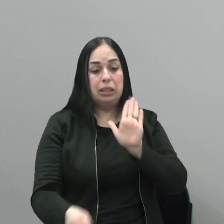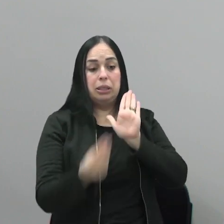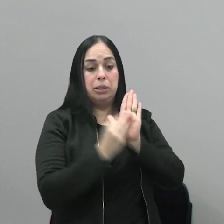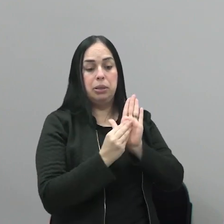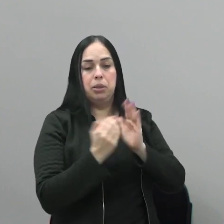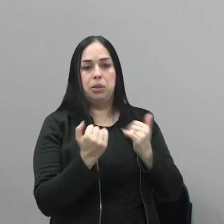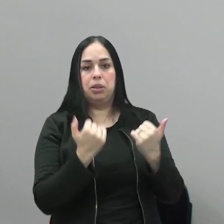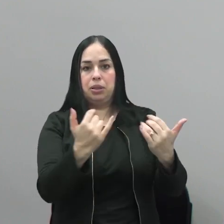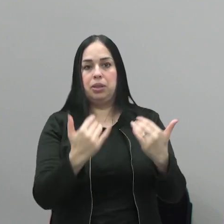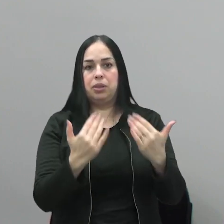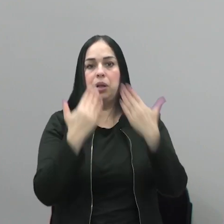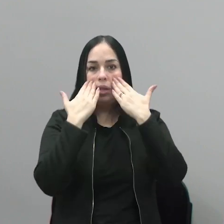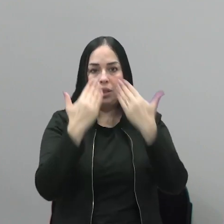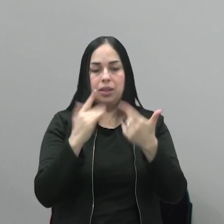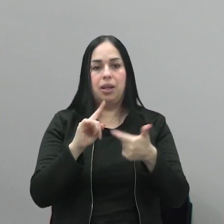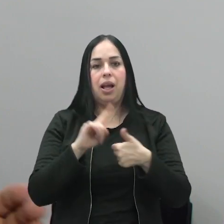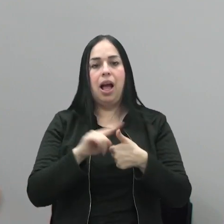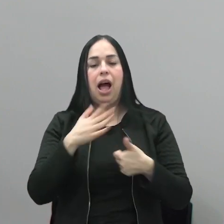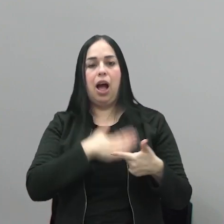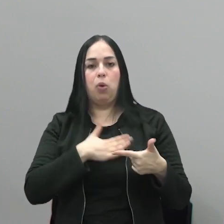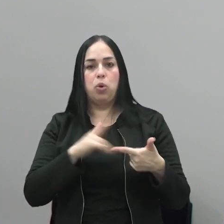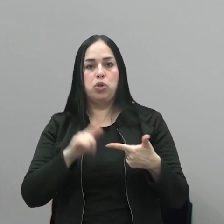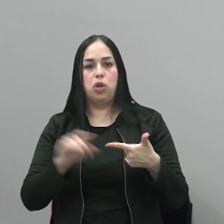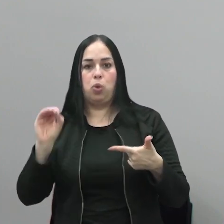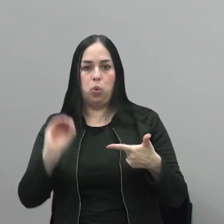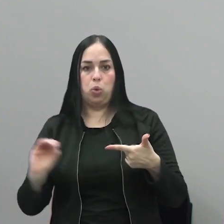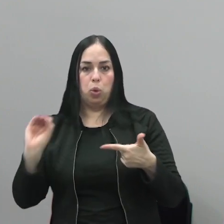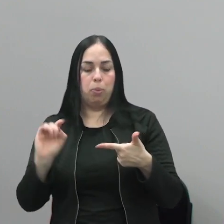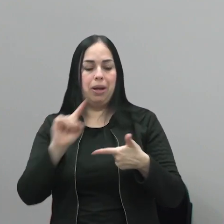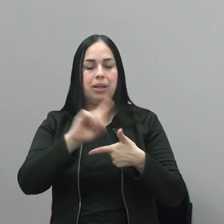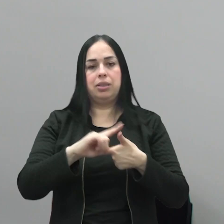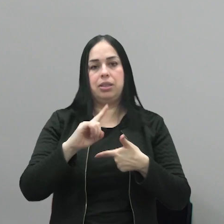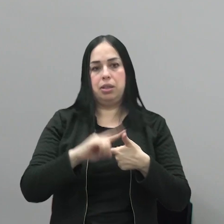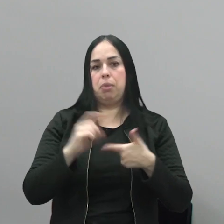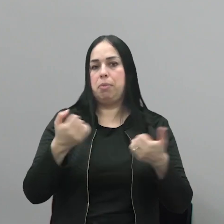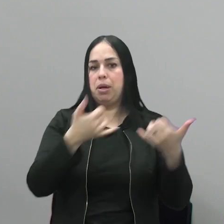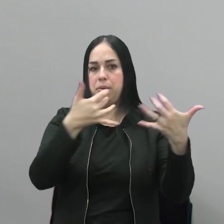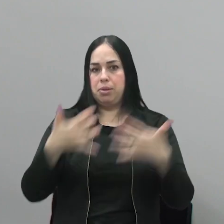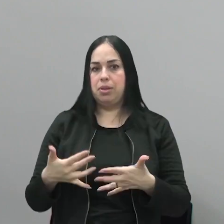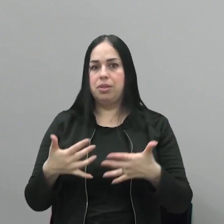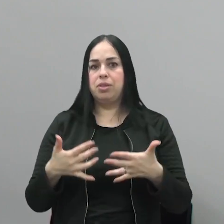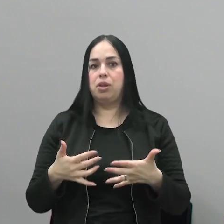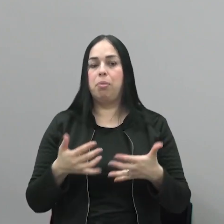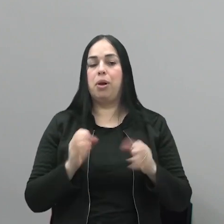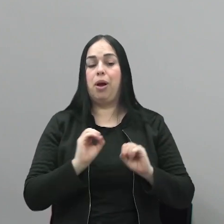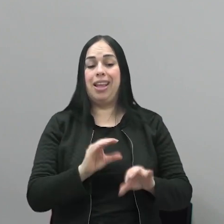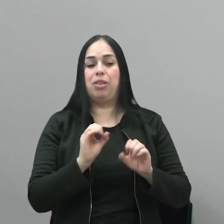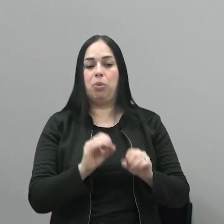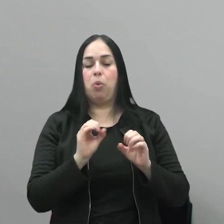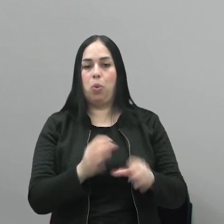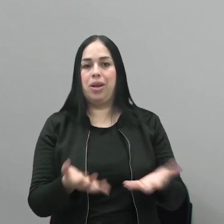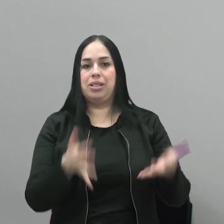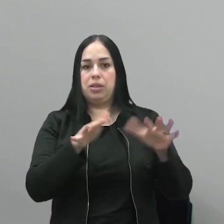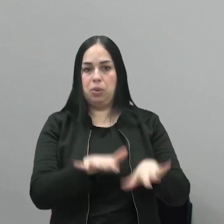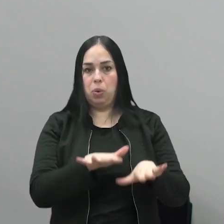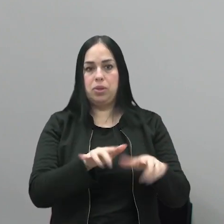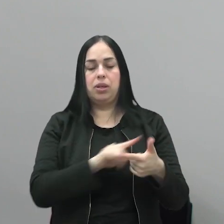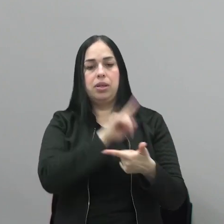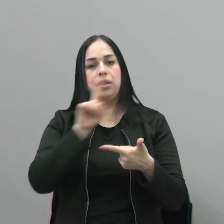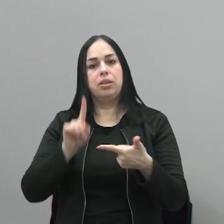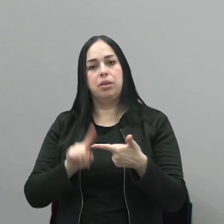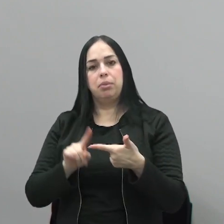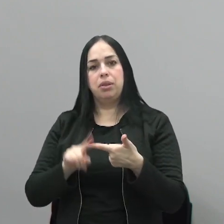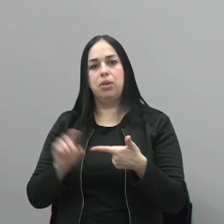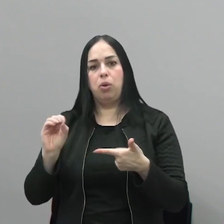audiências públicas, que acontecerão no mês de agosto e no mês de outubro. Uma delas a gente pretende falar sobre a questão das necessidades especiais, sobre educação